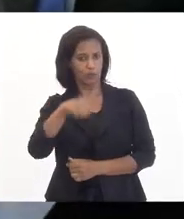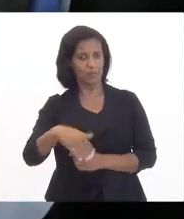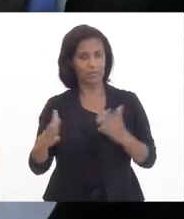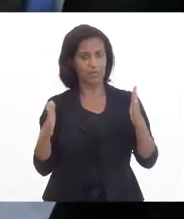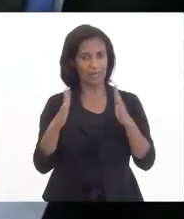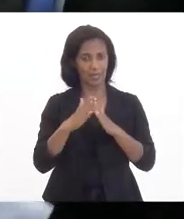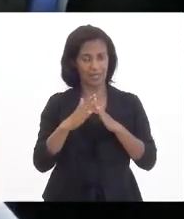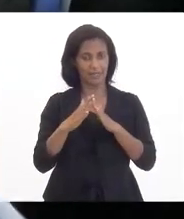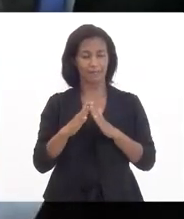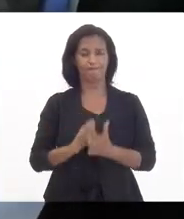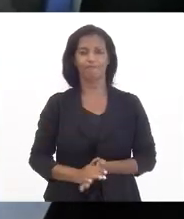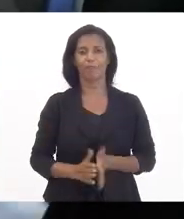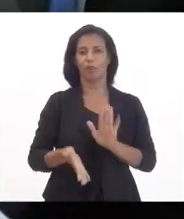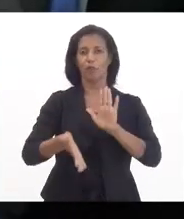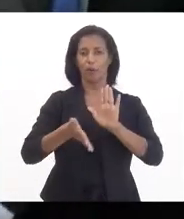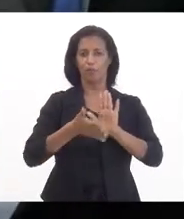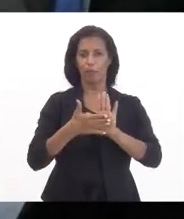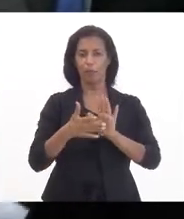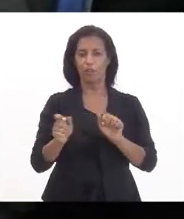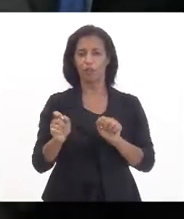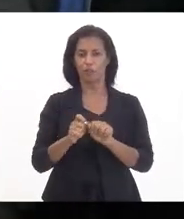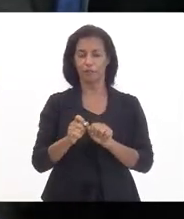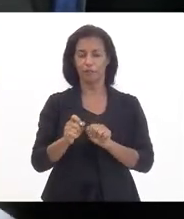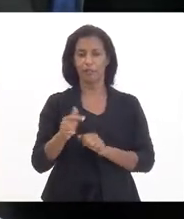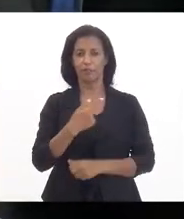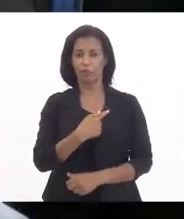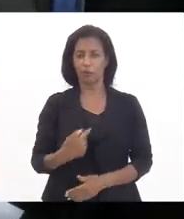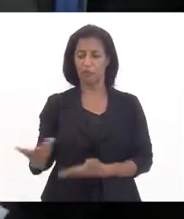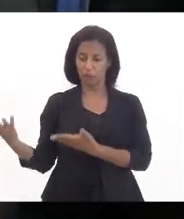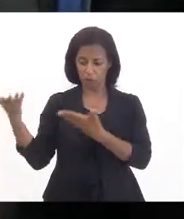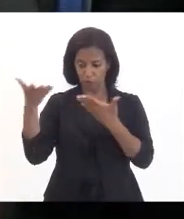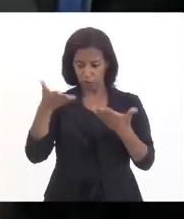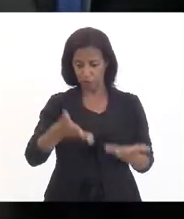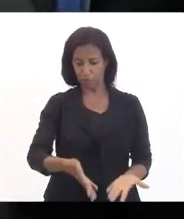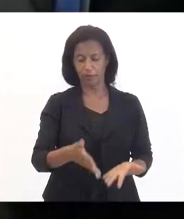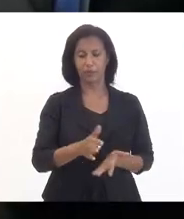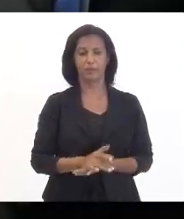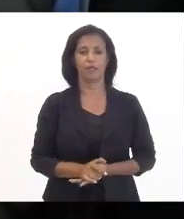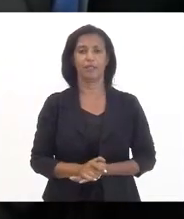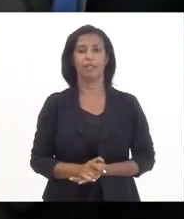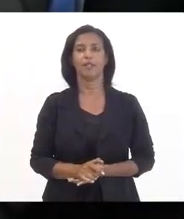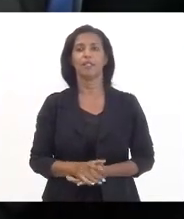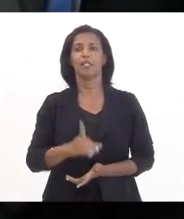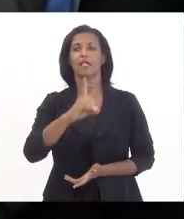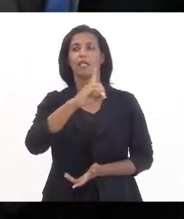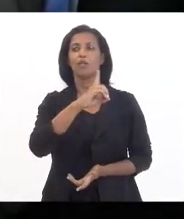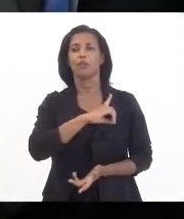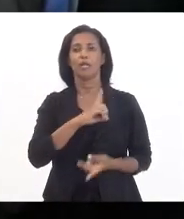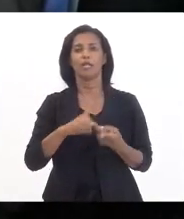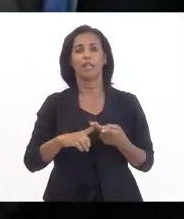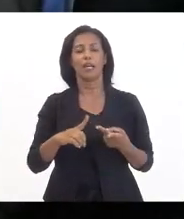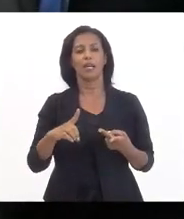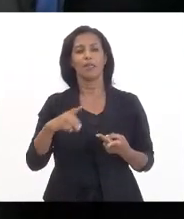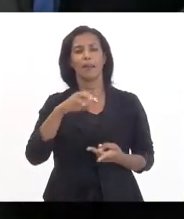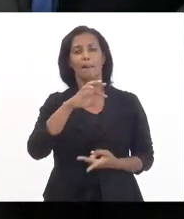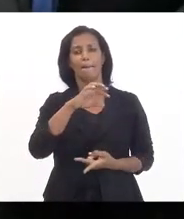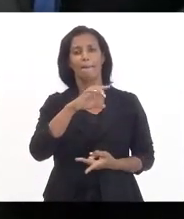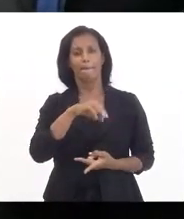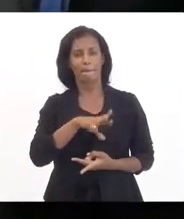demais envolvidos. Essa foi a proposta feita pelo governador, que eu trouxe, e o deputado delegado Carlos Augusto, deputado Marta